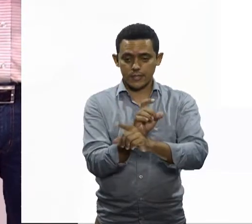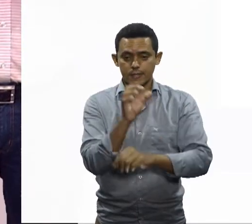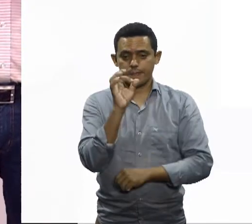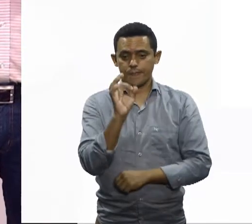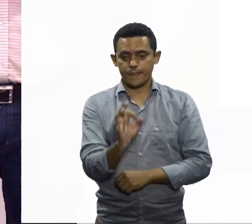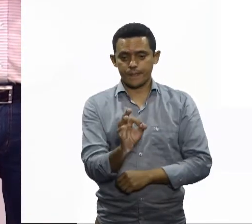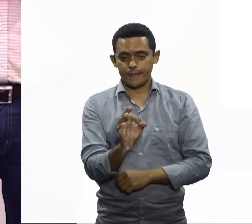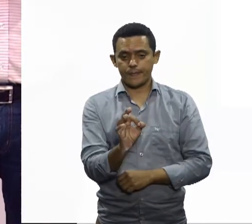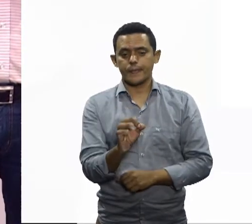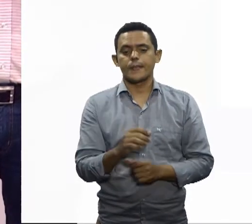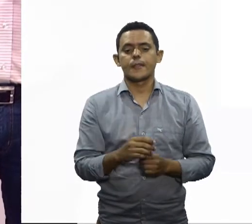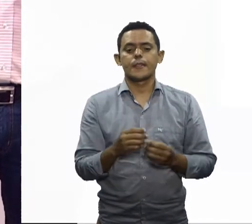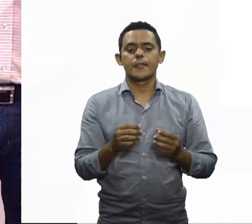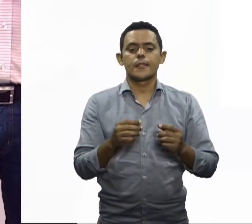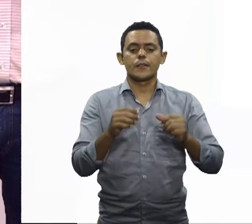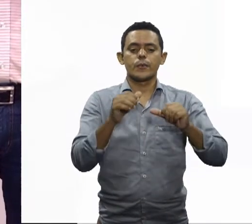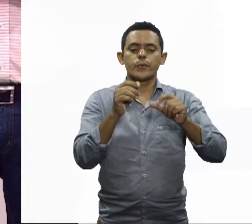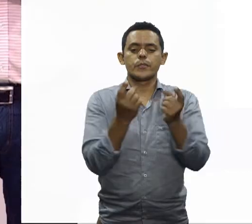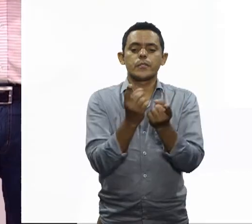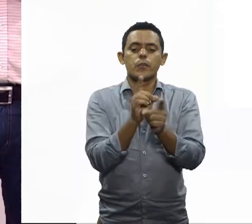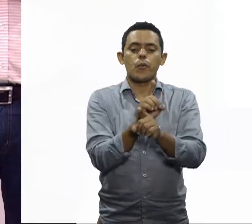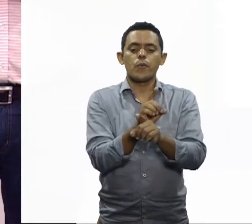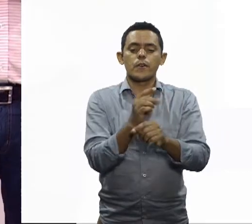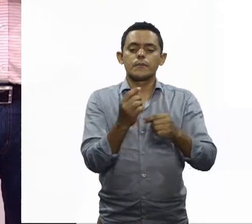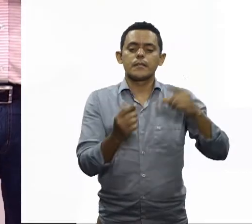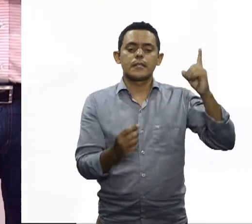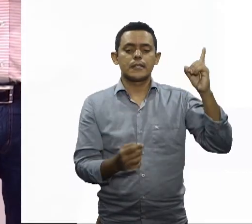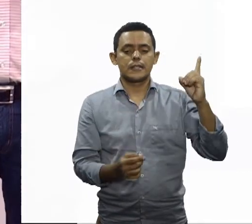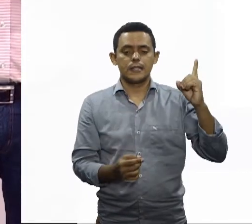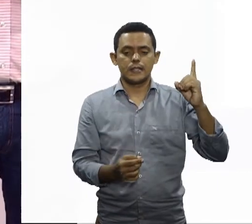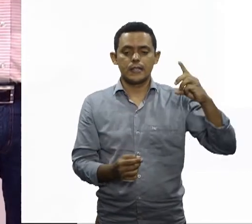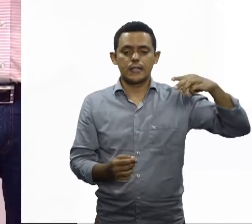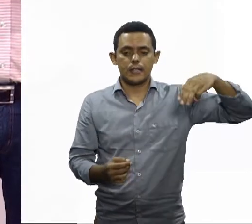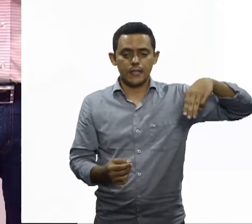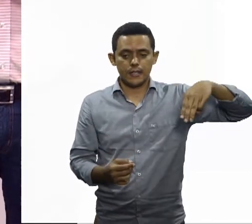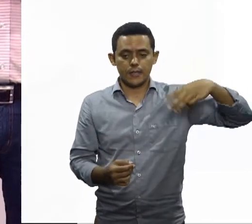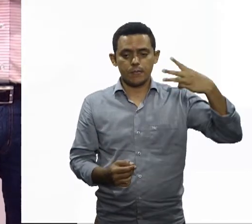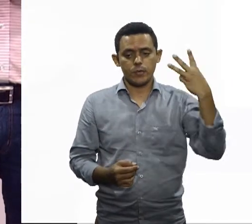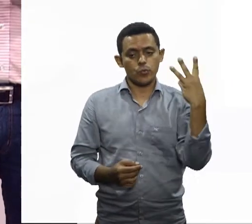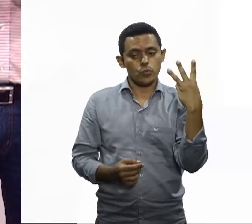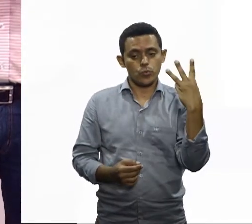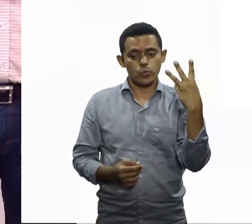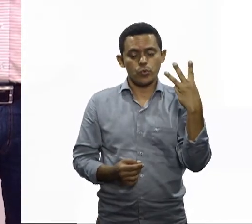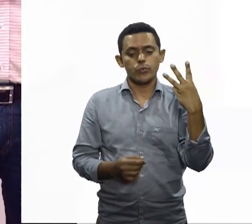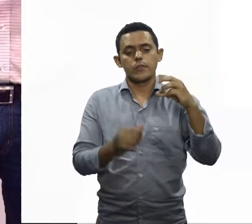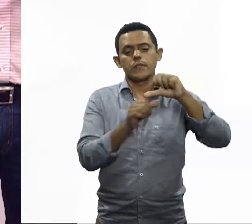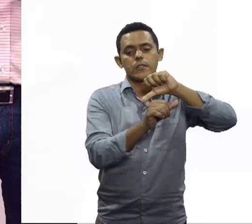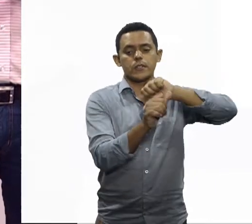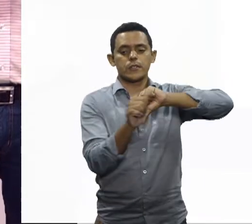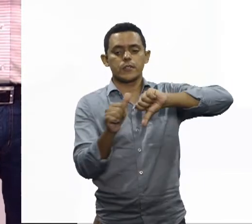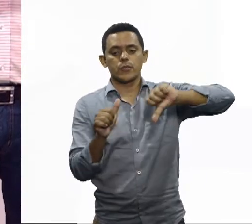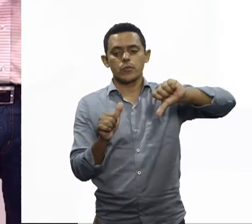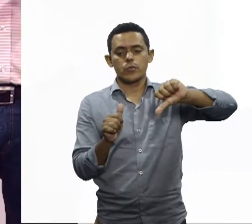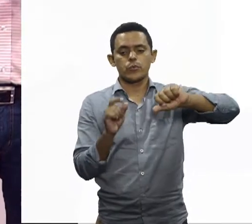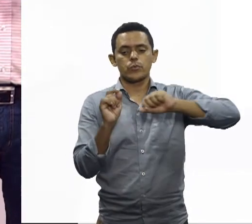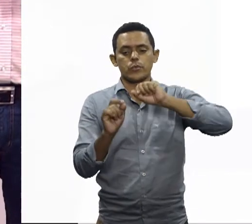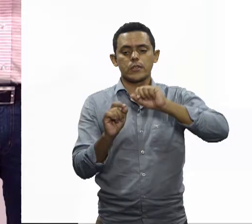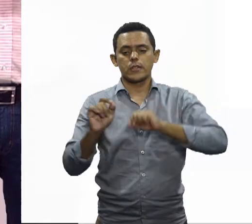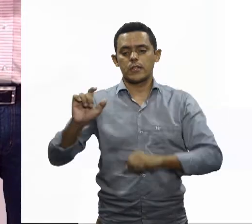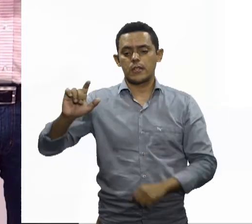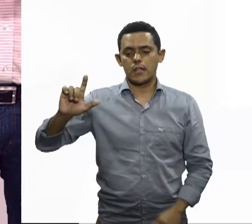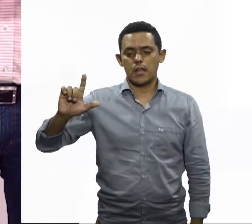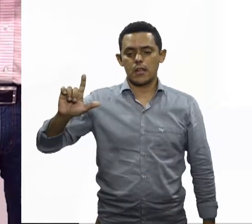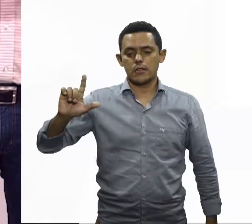Então, quando você transformar hectômetro em decímetros cúbicos, você também está transformando em quê? Em litro. Então, não